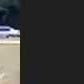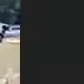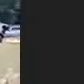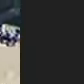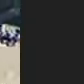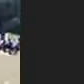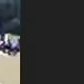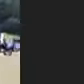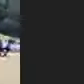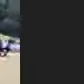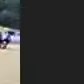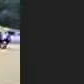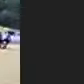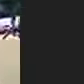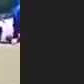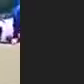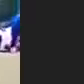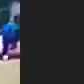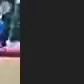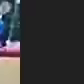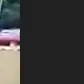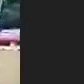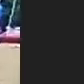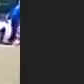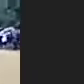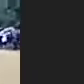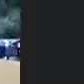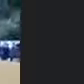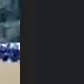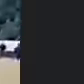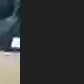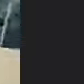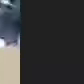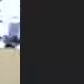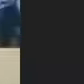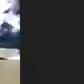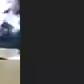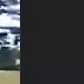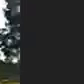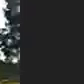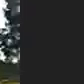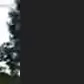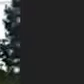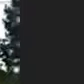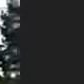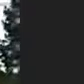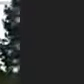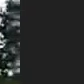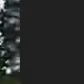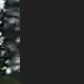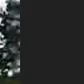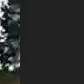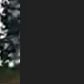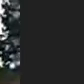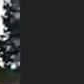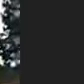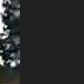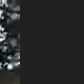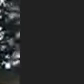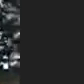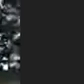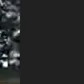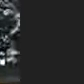dignidade. Essas cruzes significam os sonhos enterrados dos trabalhadores, que vestiam a